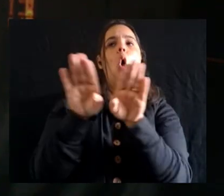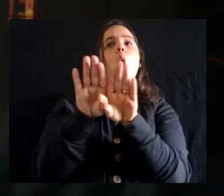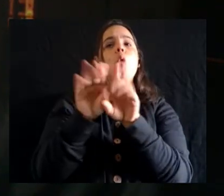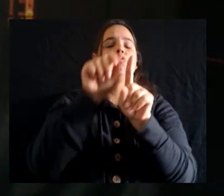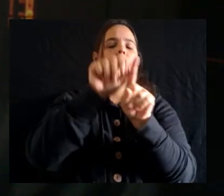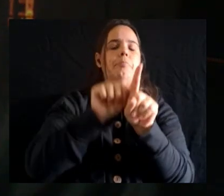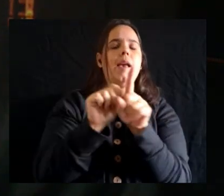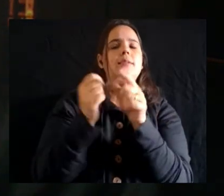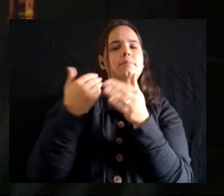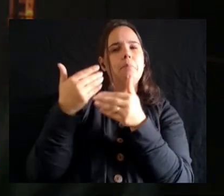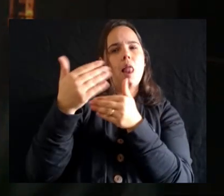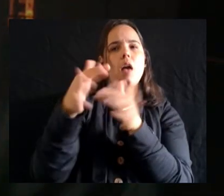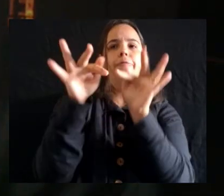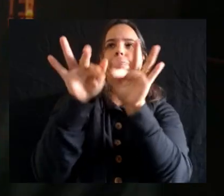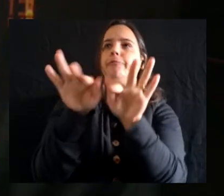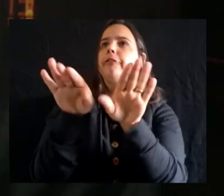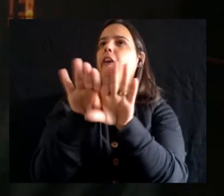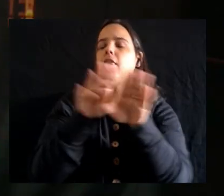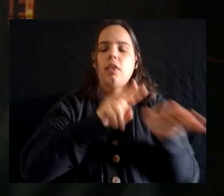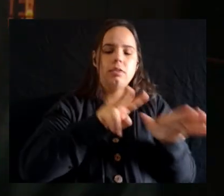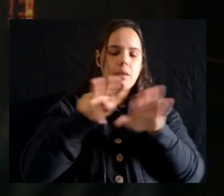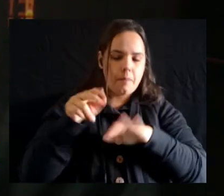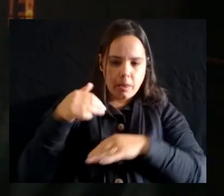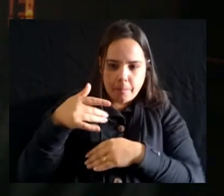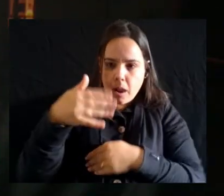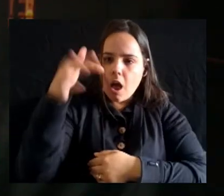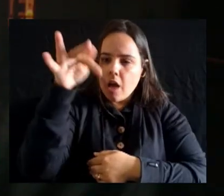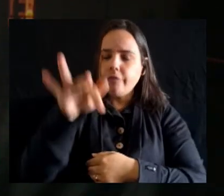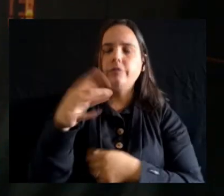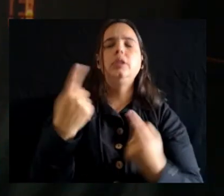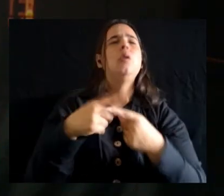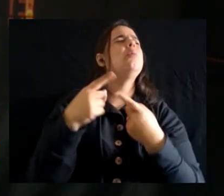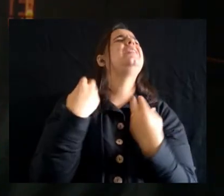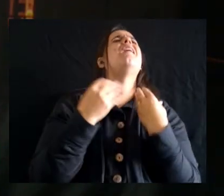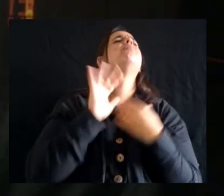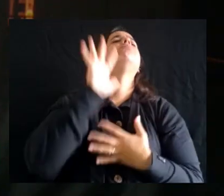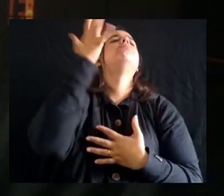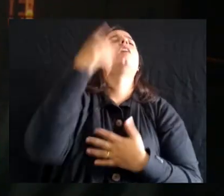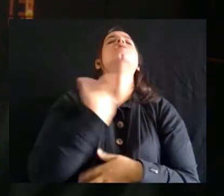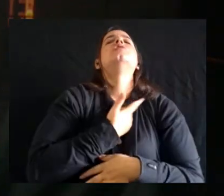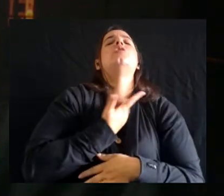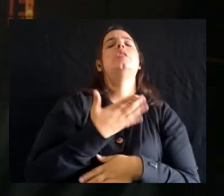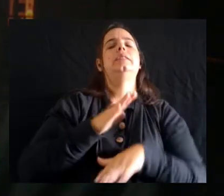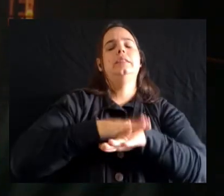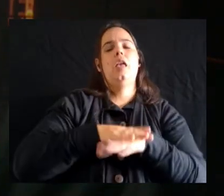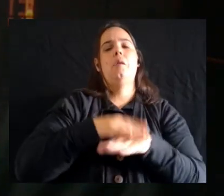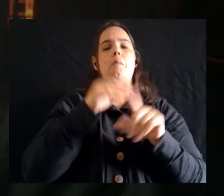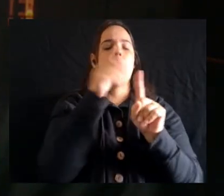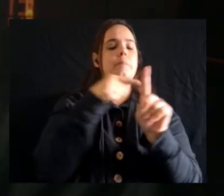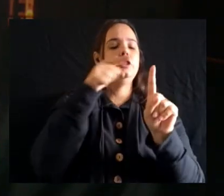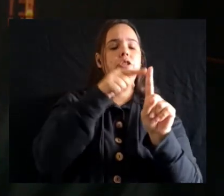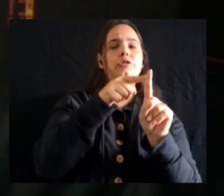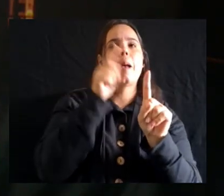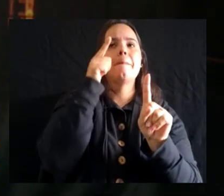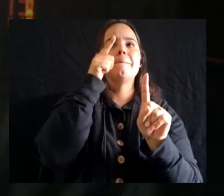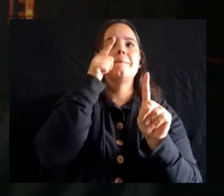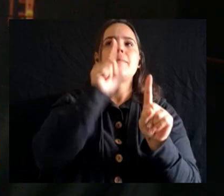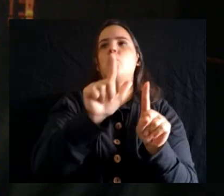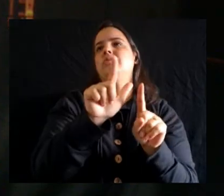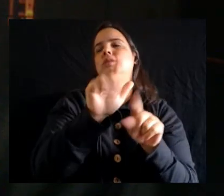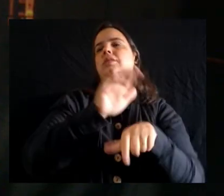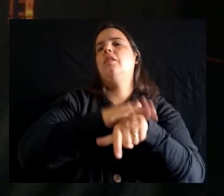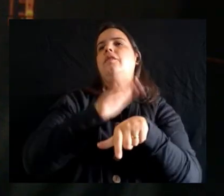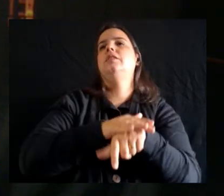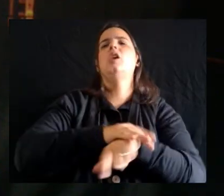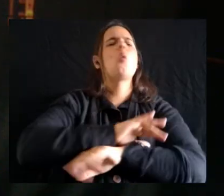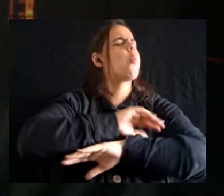gente estipulou o prazo, mas não concluiu o objetivo, seja qualquer aplicativo